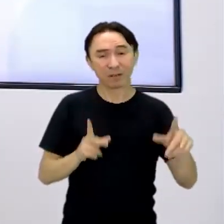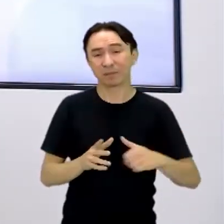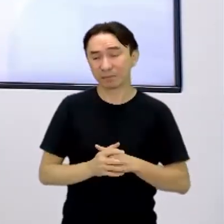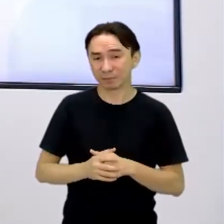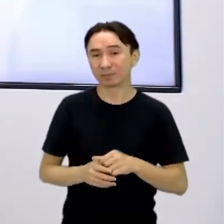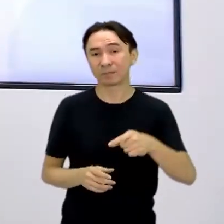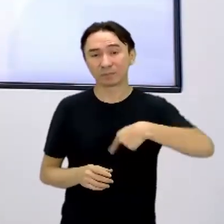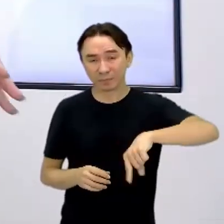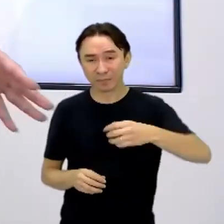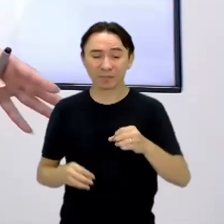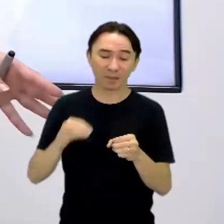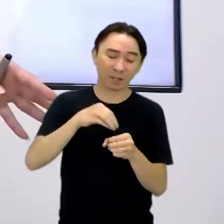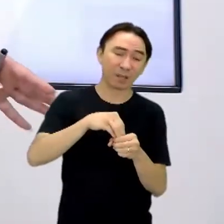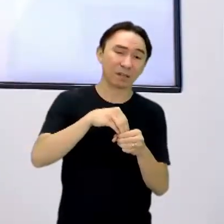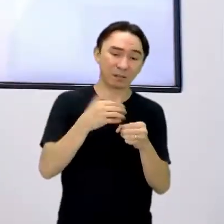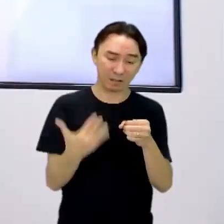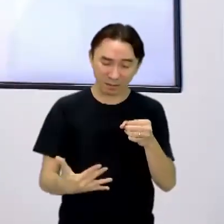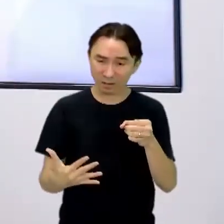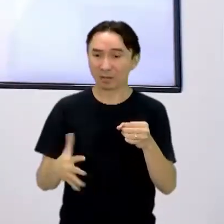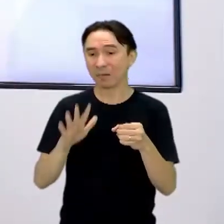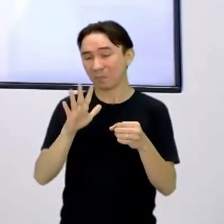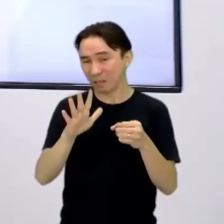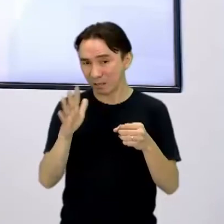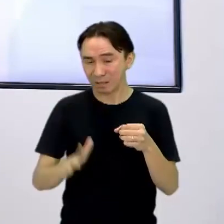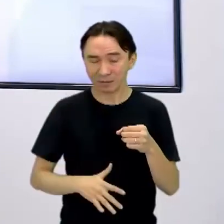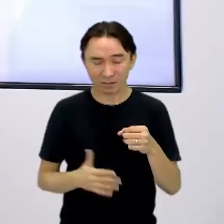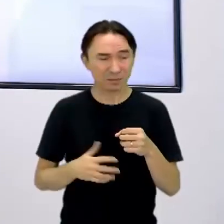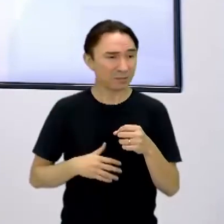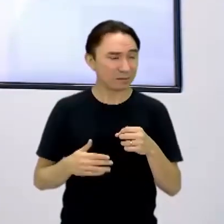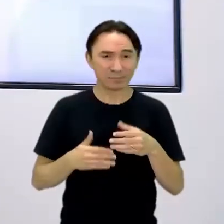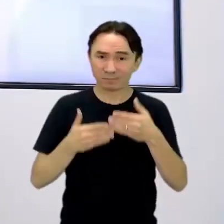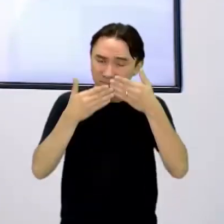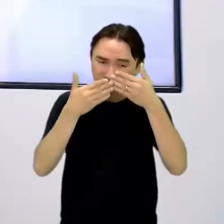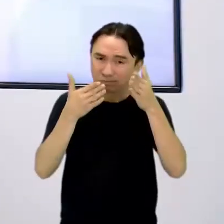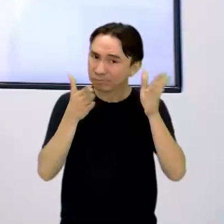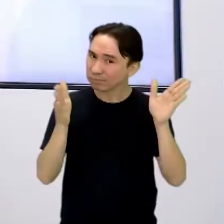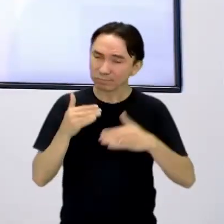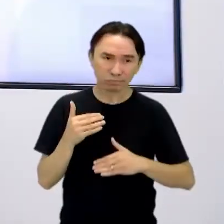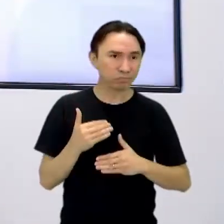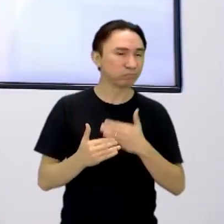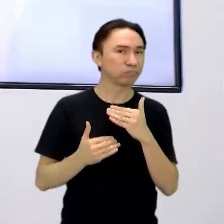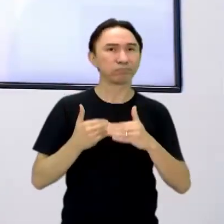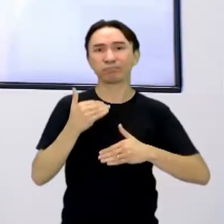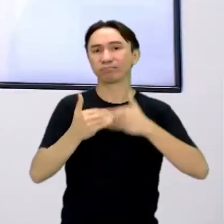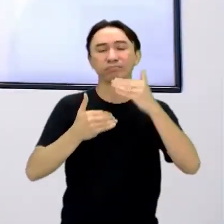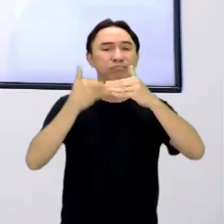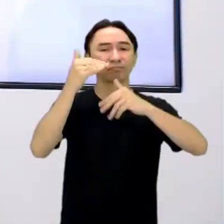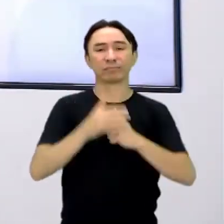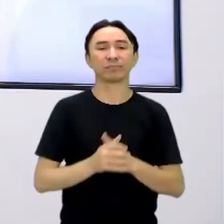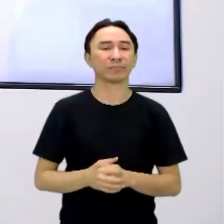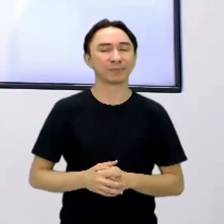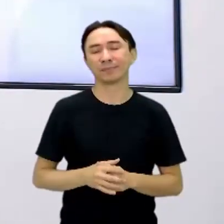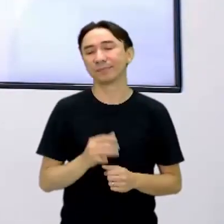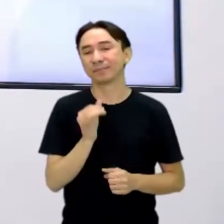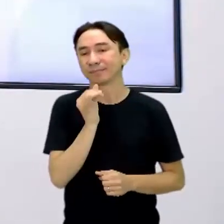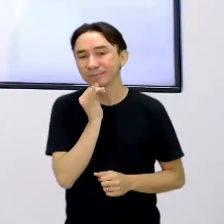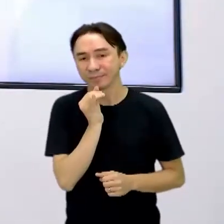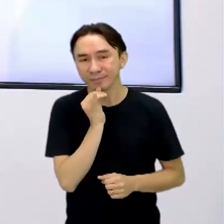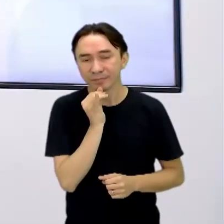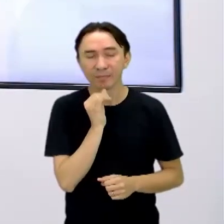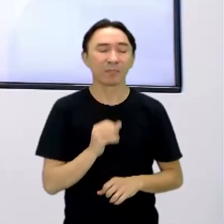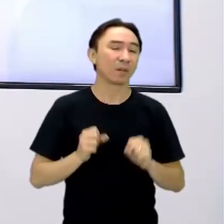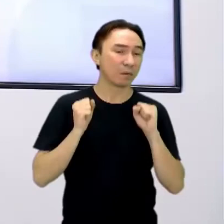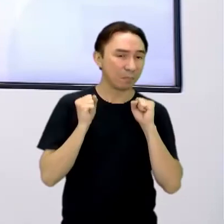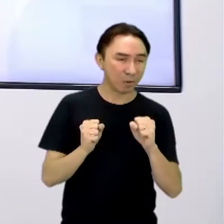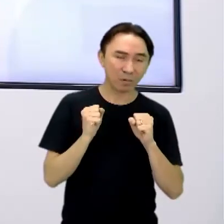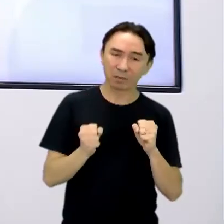conteúdo, mas ampliando, indo para outros caminhos, para outros trechos, tá? Então, por exemplo, aqui, o professor pode trazer uma